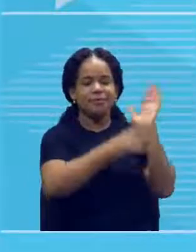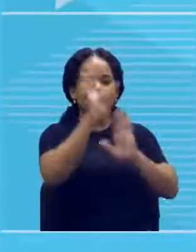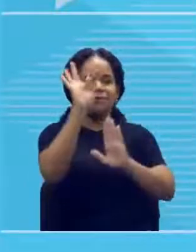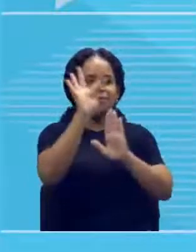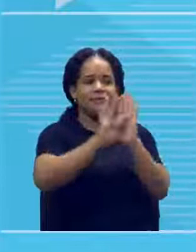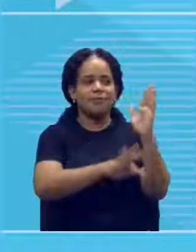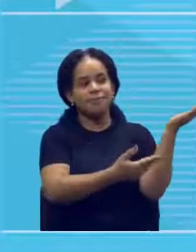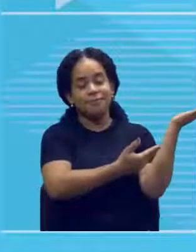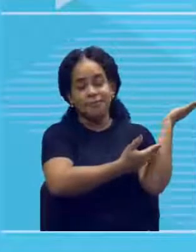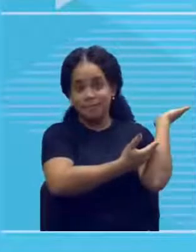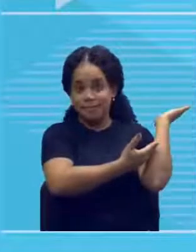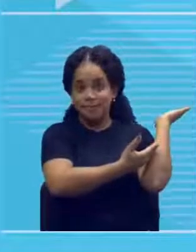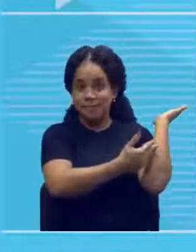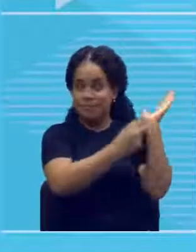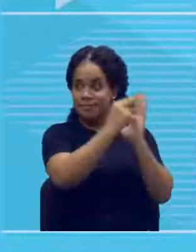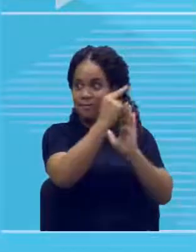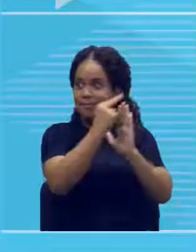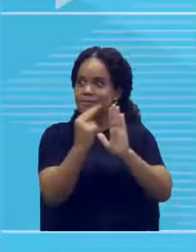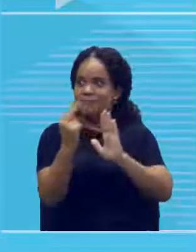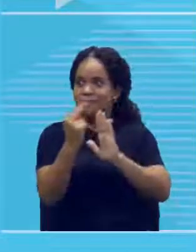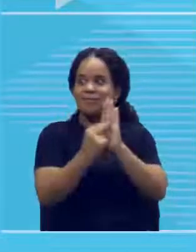com a natureza.